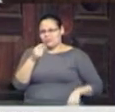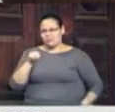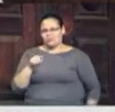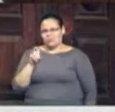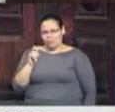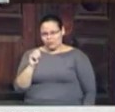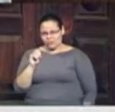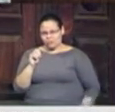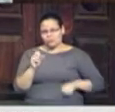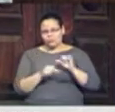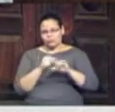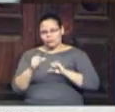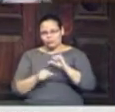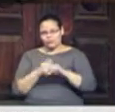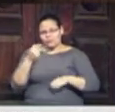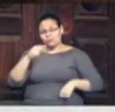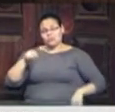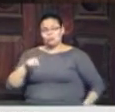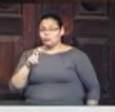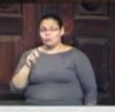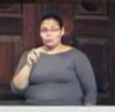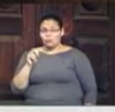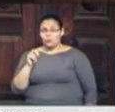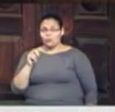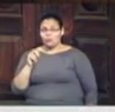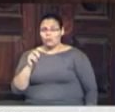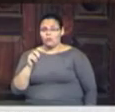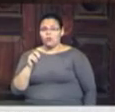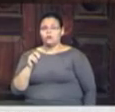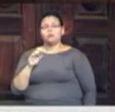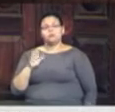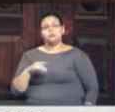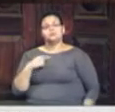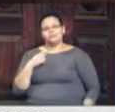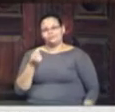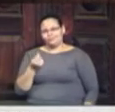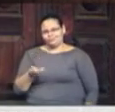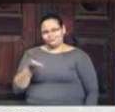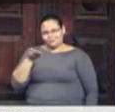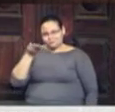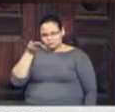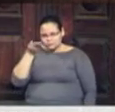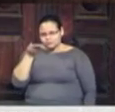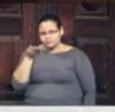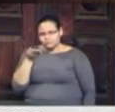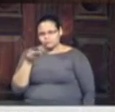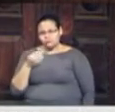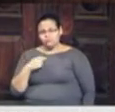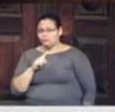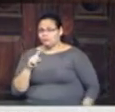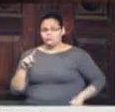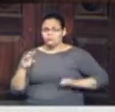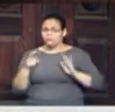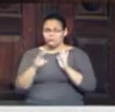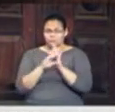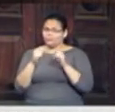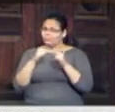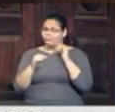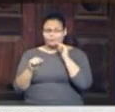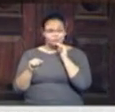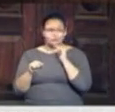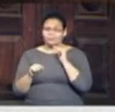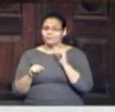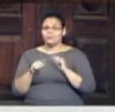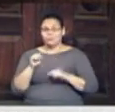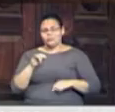para 7,50. Aliás, um reajuste inconstitucional.